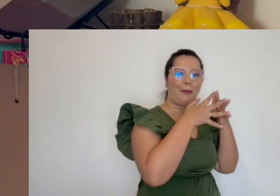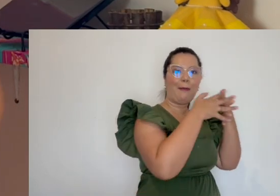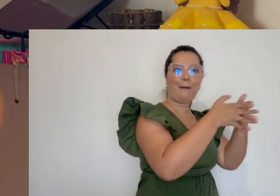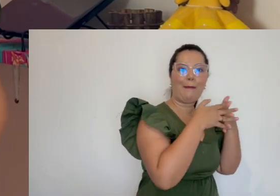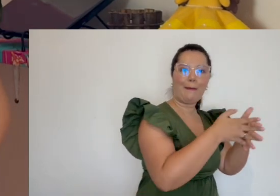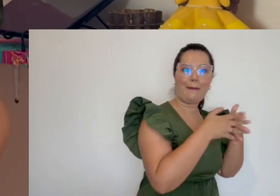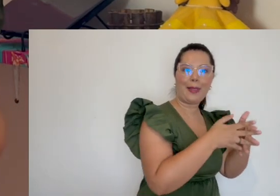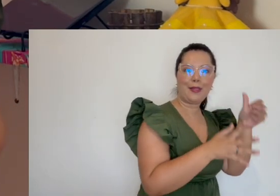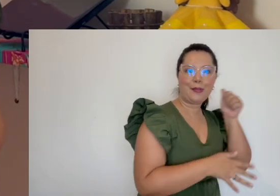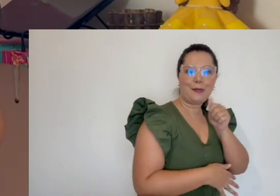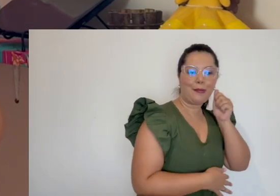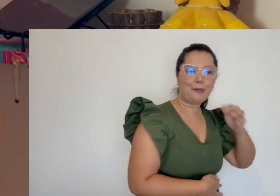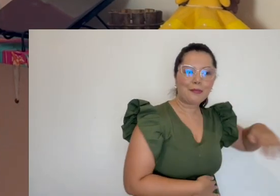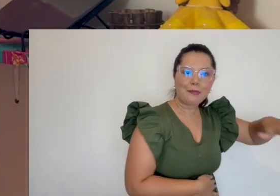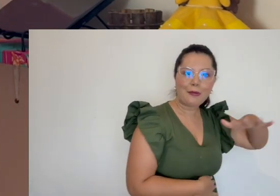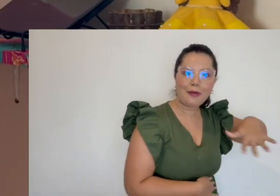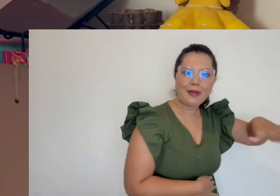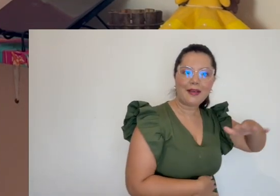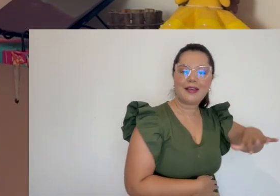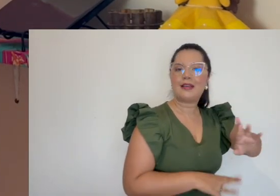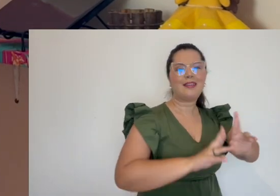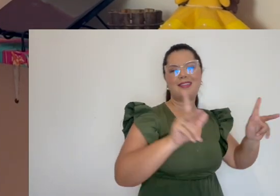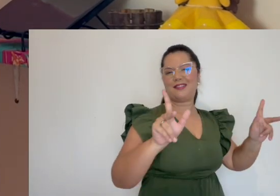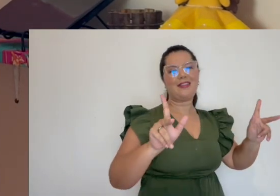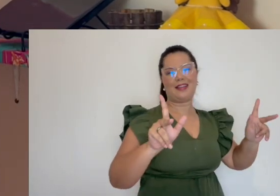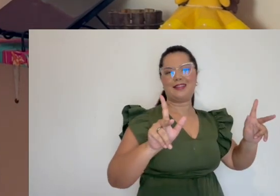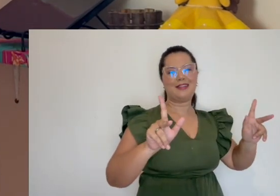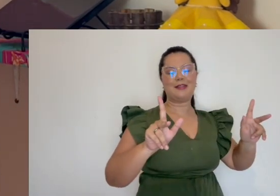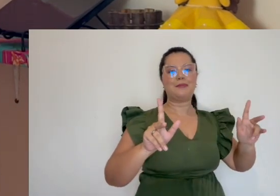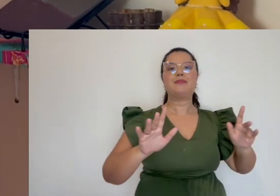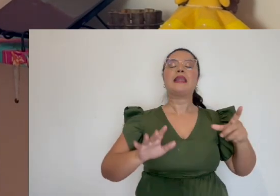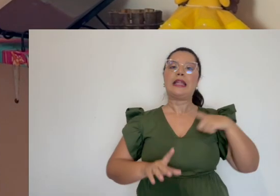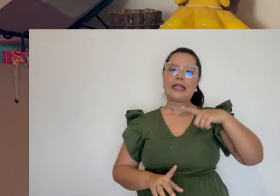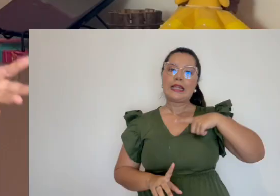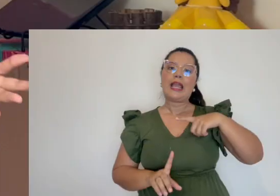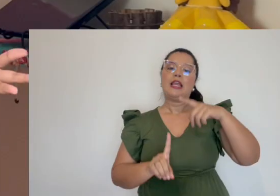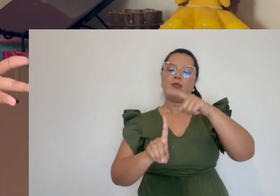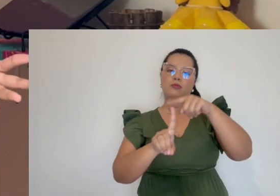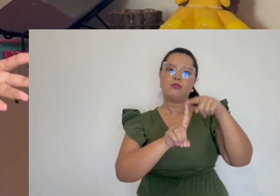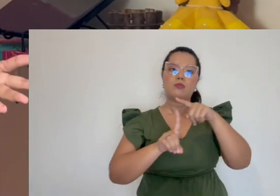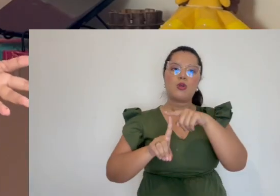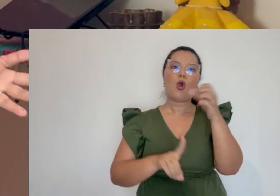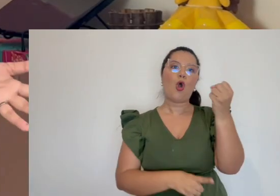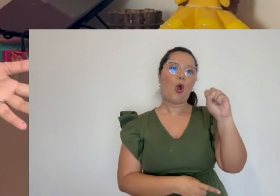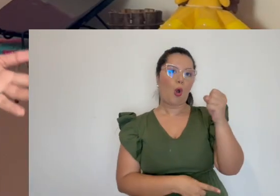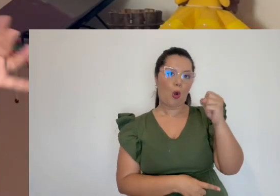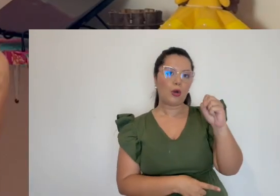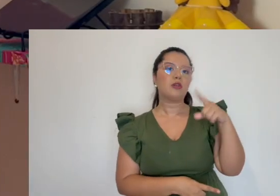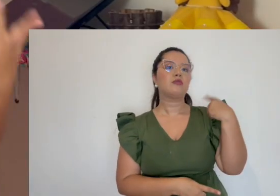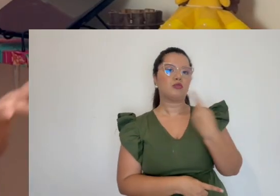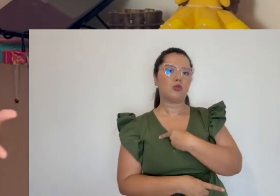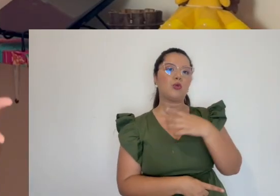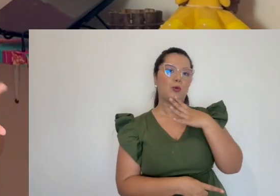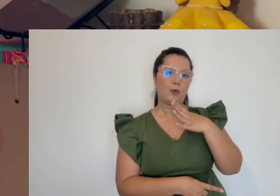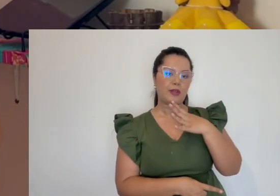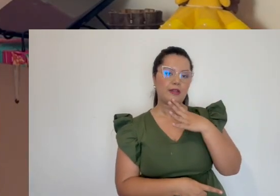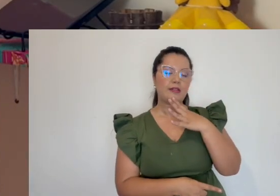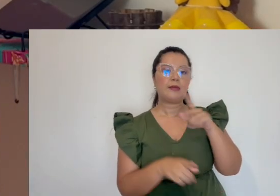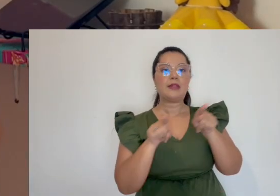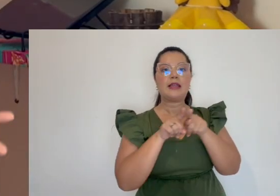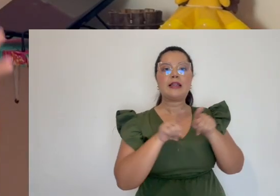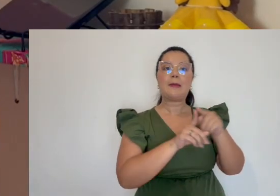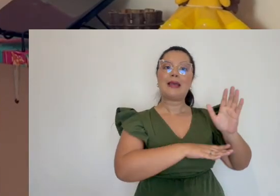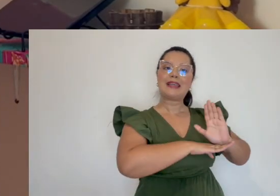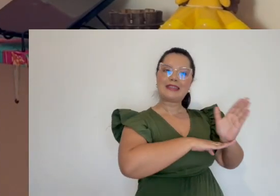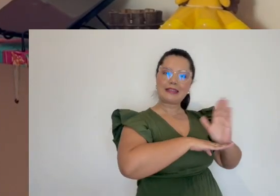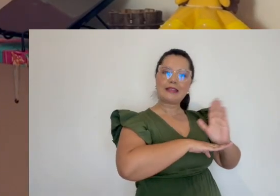muito feminino e diferente do que de fato ele é. Existem pelo menos 8 tipos de romances que nós conhecemos. E